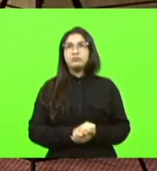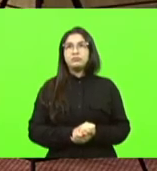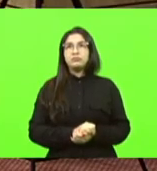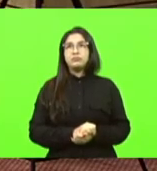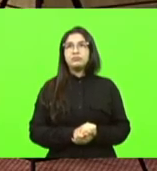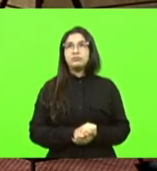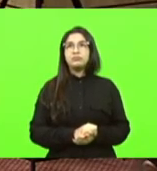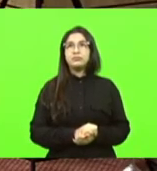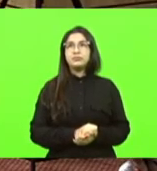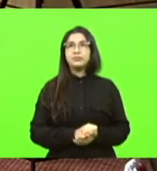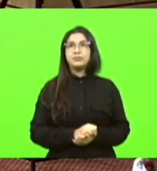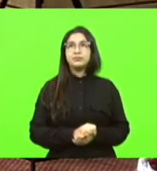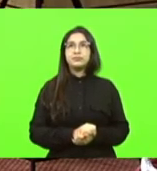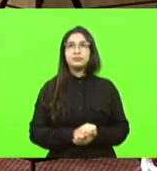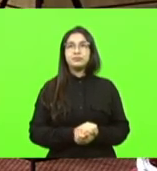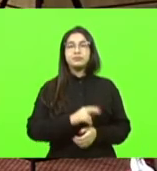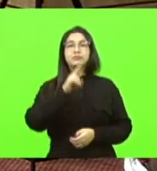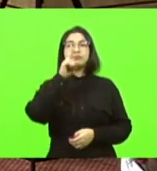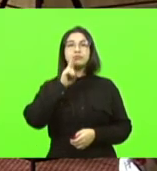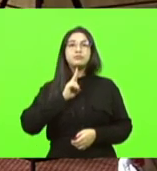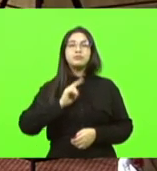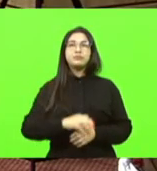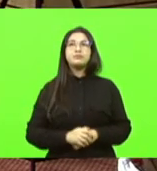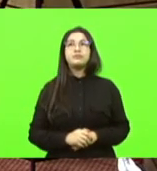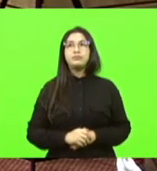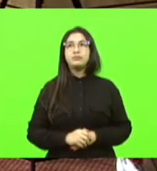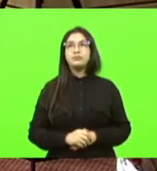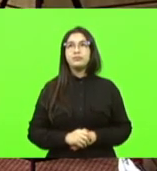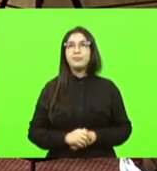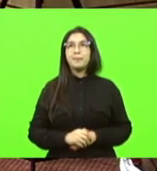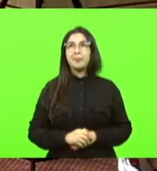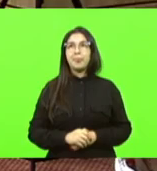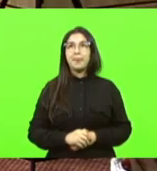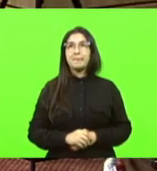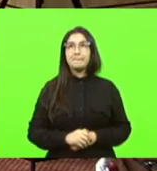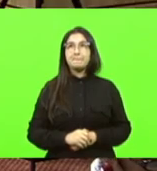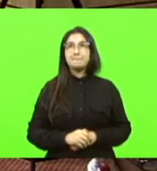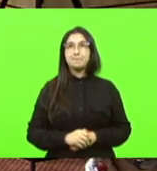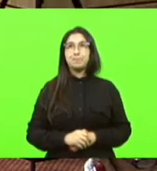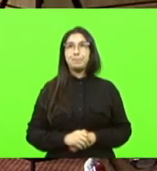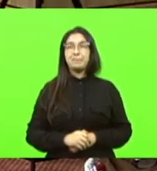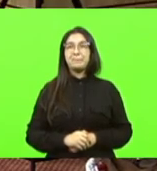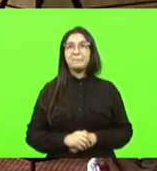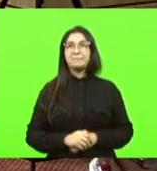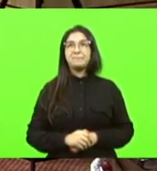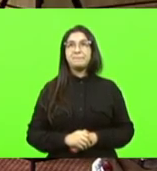com a palavra o deputado Ivan naatz eu gostaria de falar depois do líder seu presente